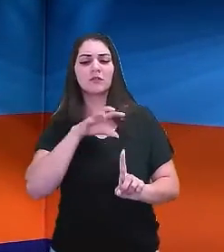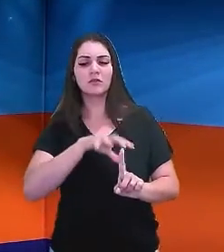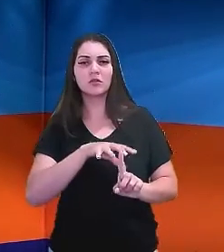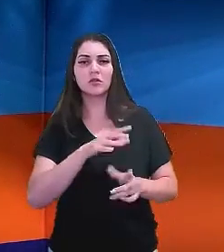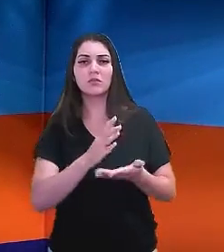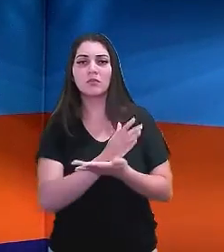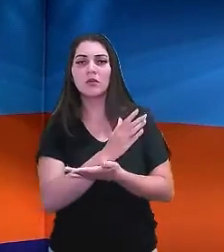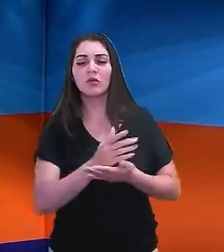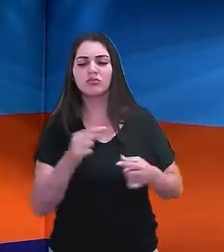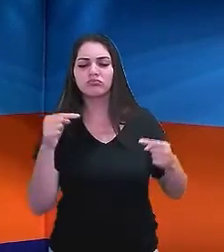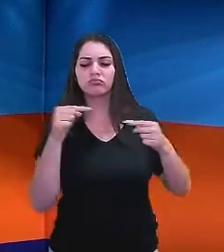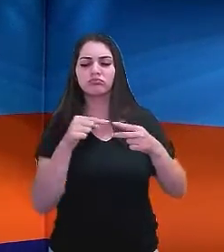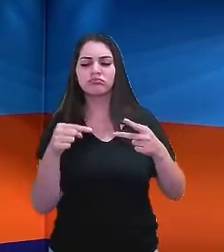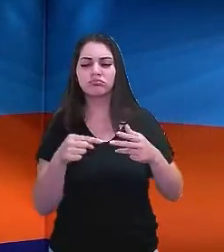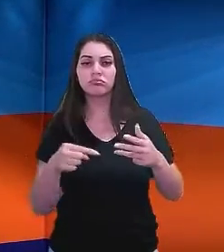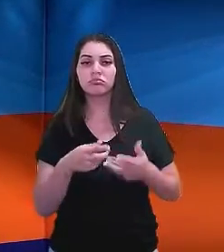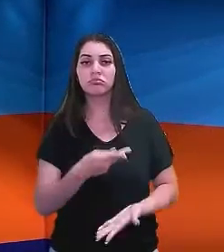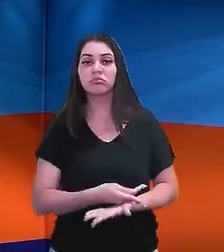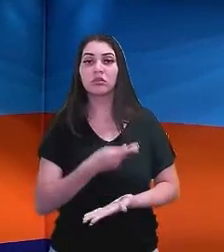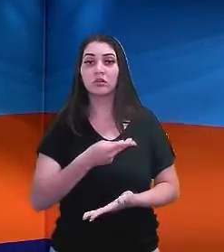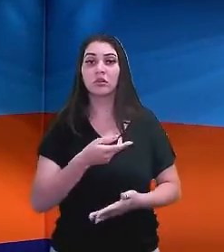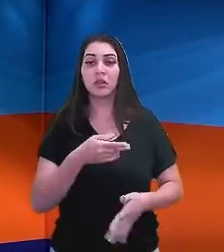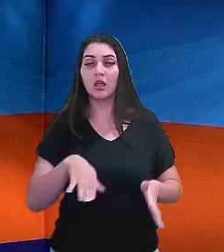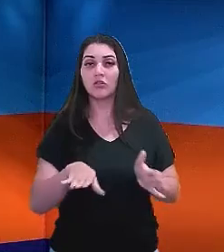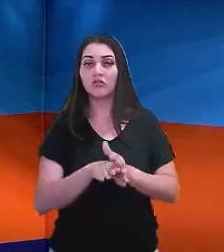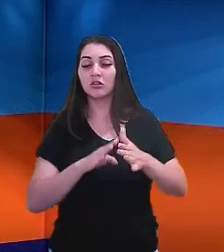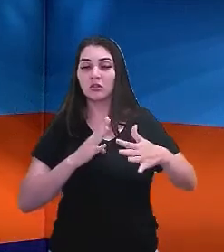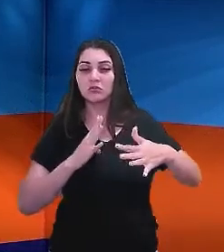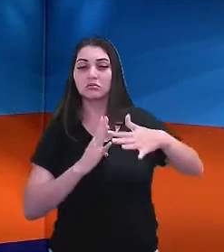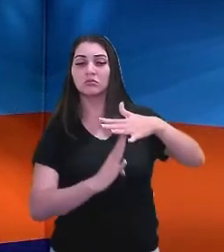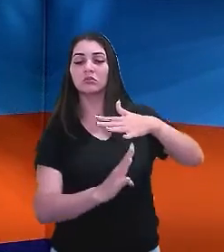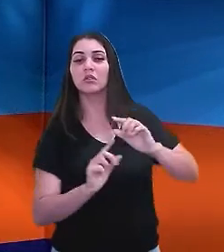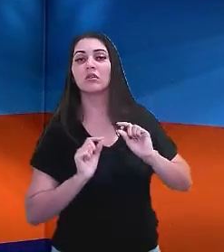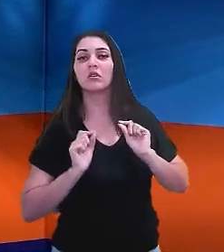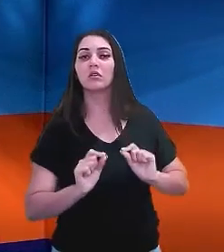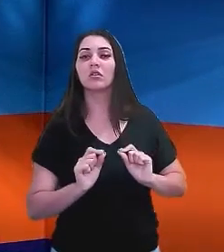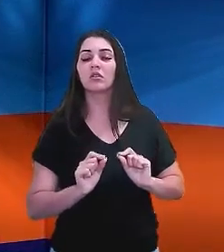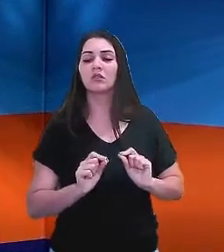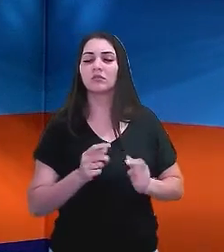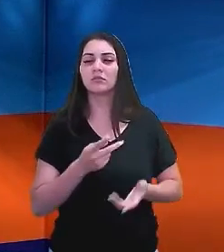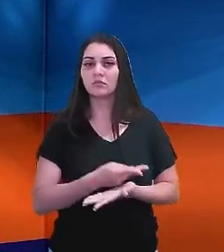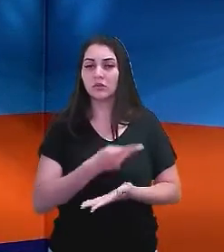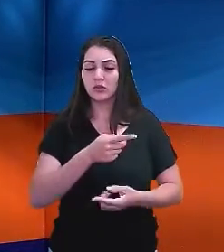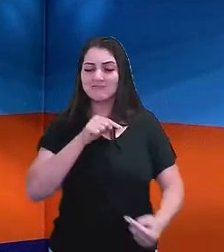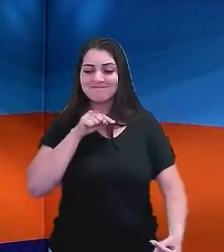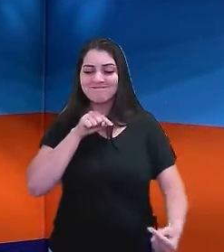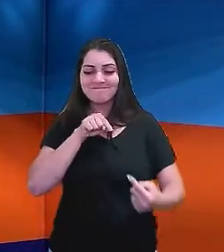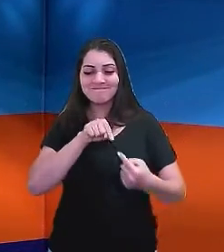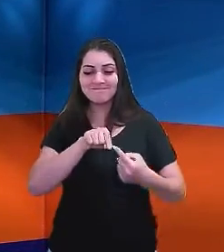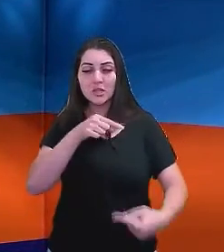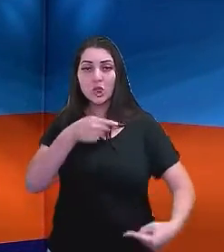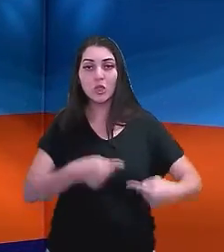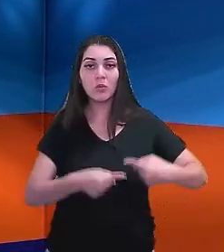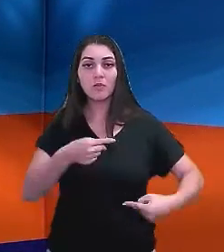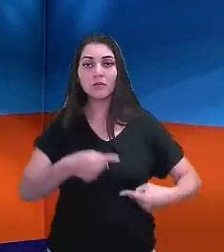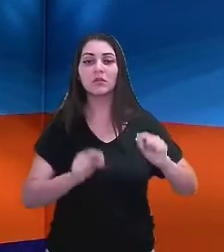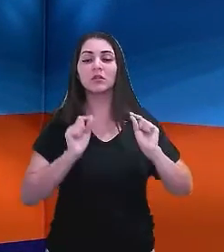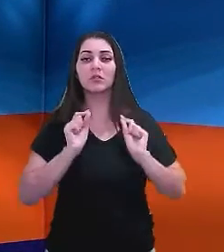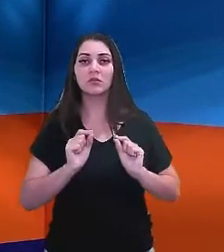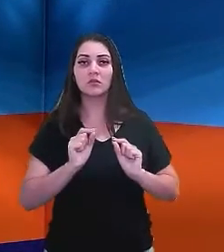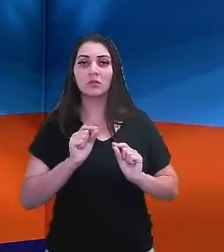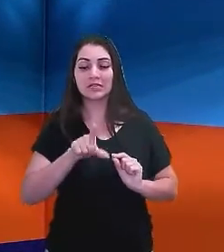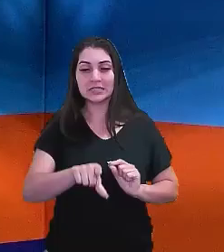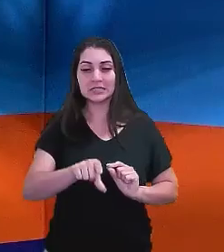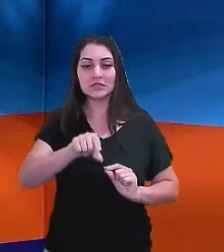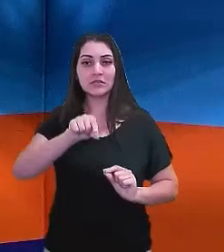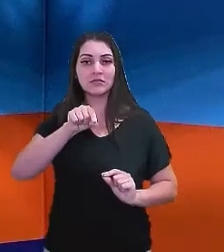determinados pontos aconteçam. Então, a chegada dos imigrantes, ela é fruto diretamente de uma política